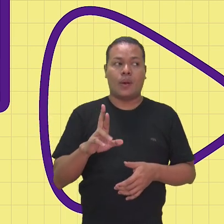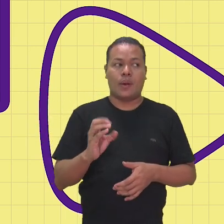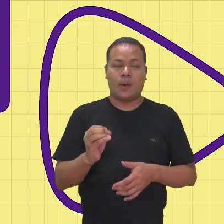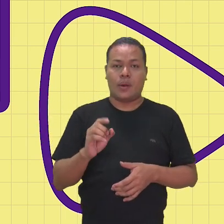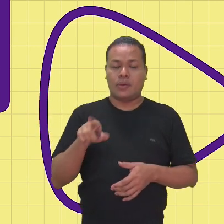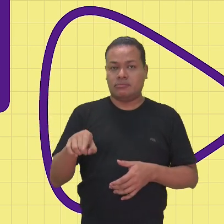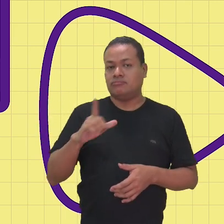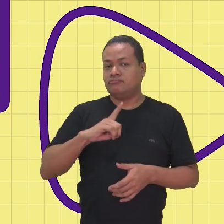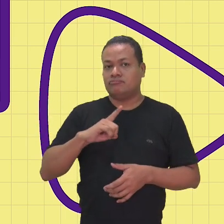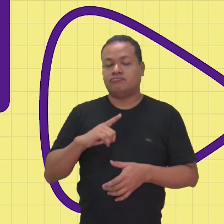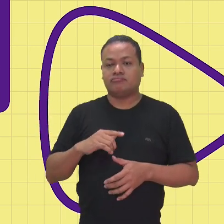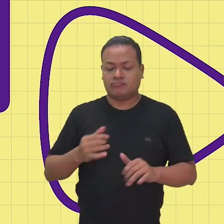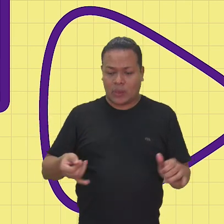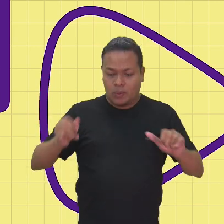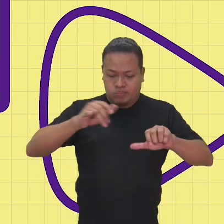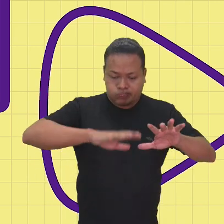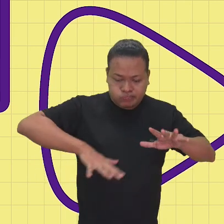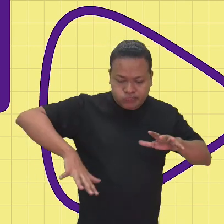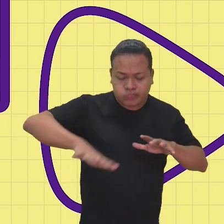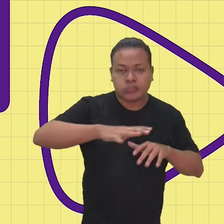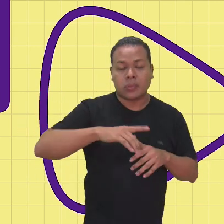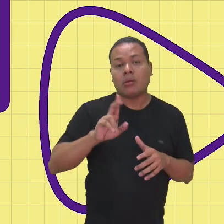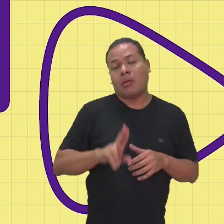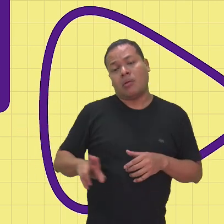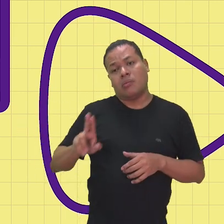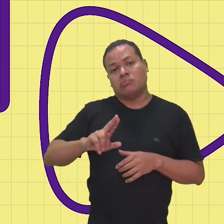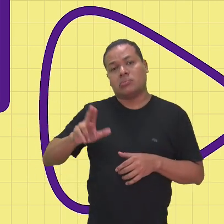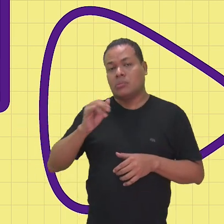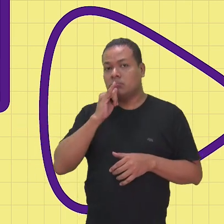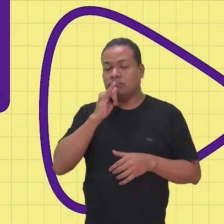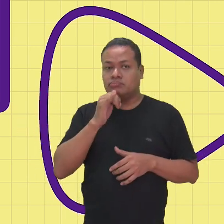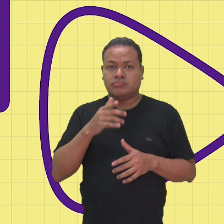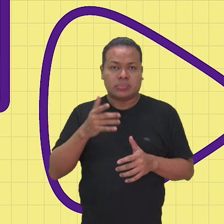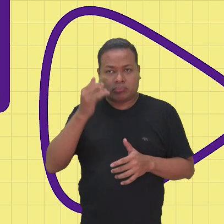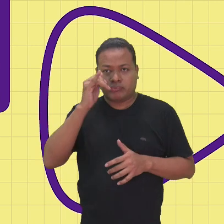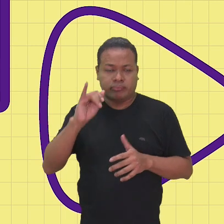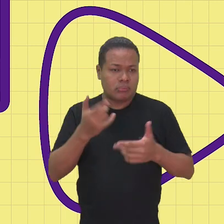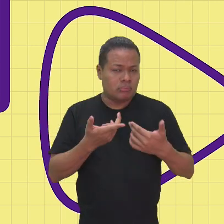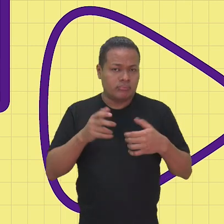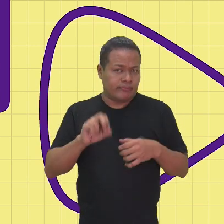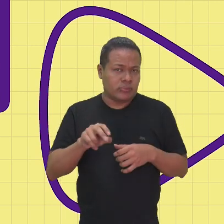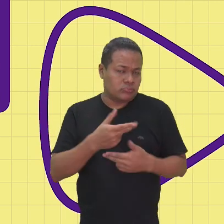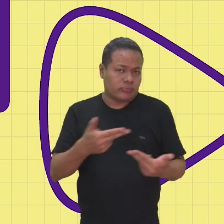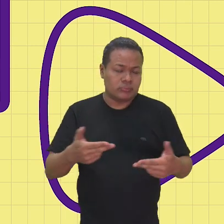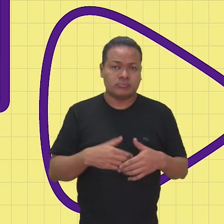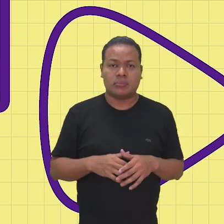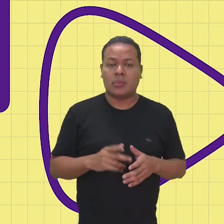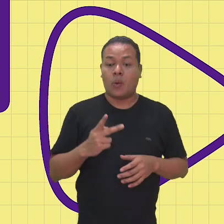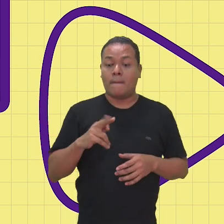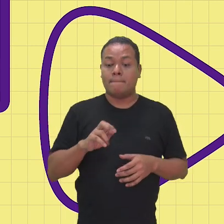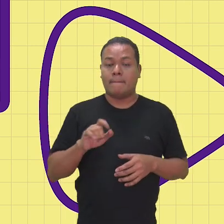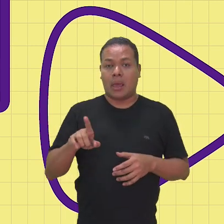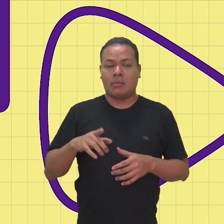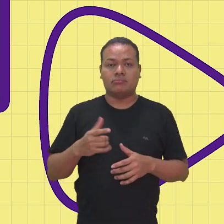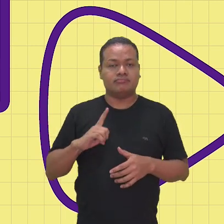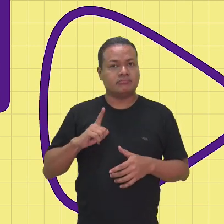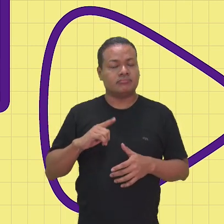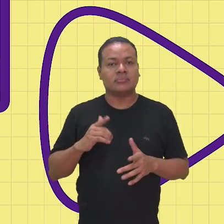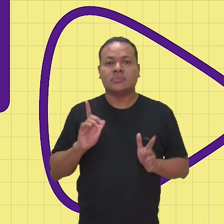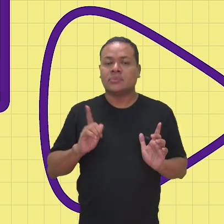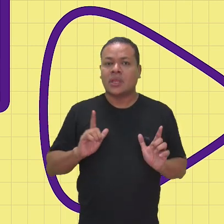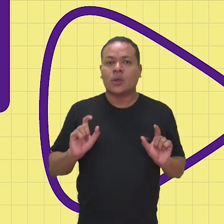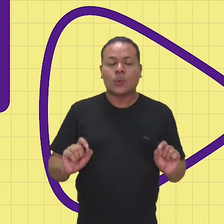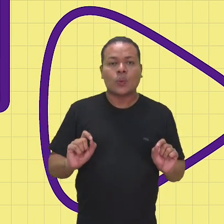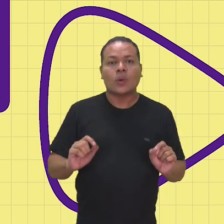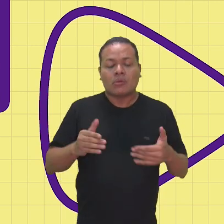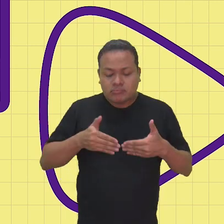ali de hipoclorito de sódio, que também é usado para desinfetar. Então, pessoal, isso daí é um pré-tratamento, tá? Normalmente, nesse pré-tratamento também, a